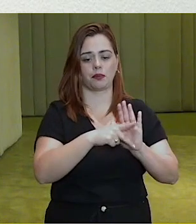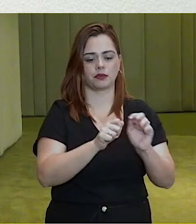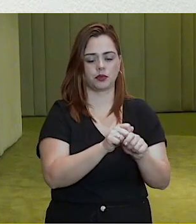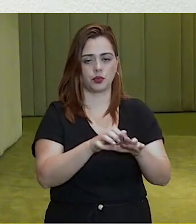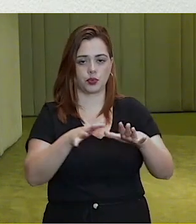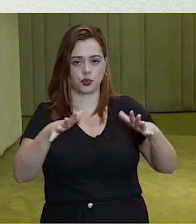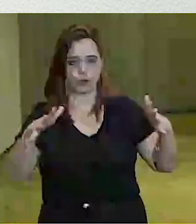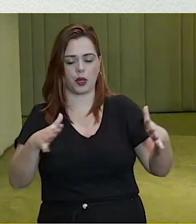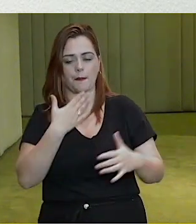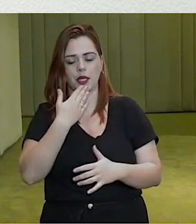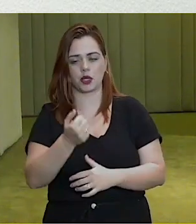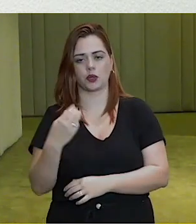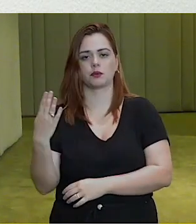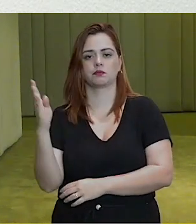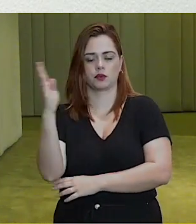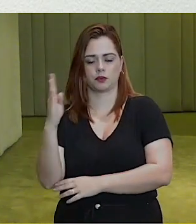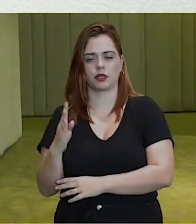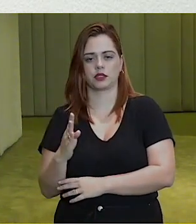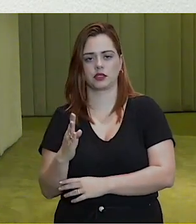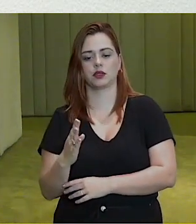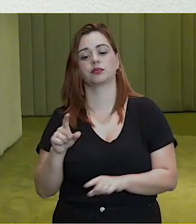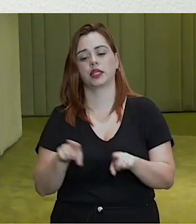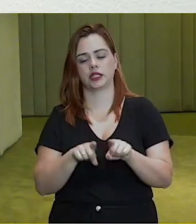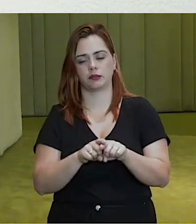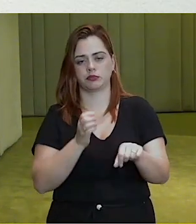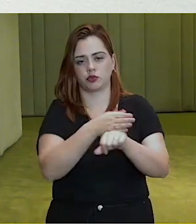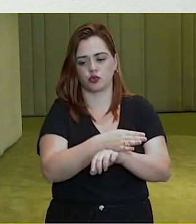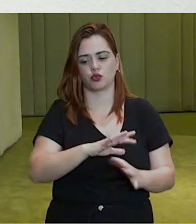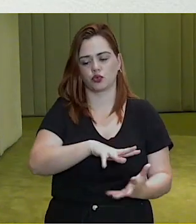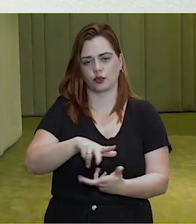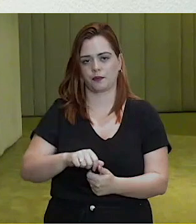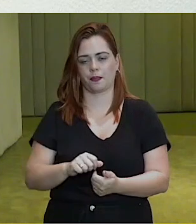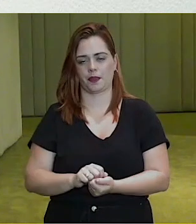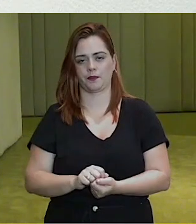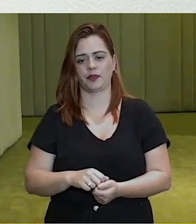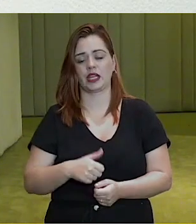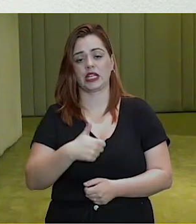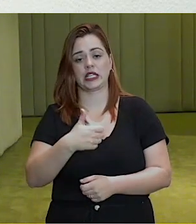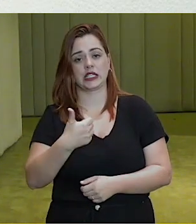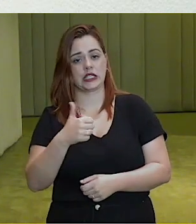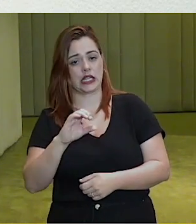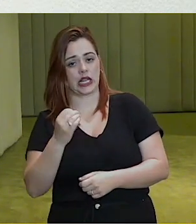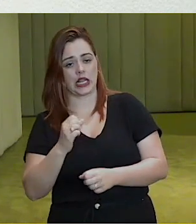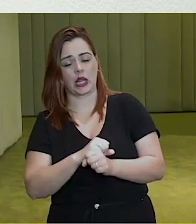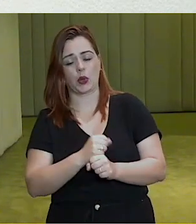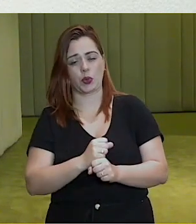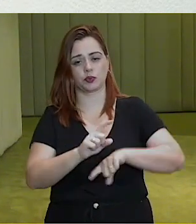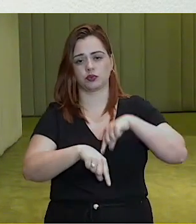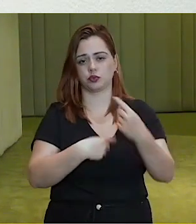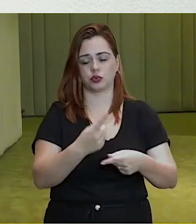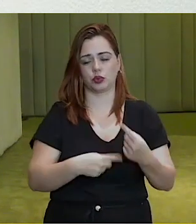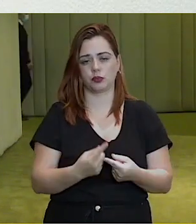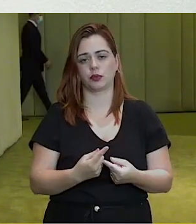Brasil e de sua inserção no mundo. Décadas de isolamento nos haviam legado a estrutura